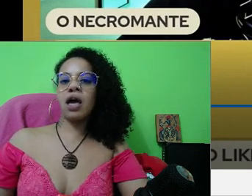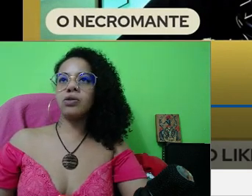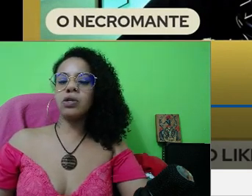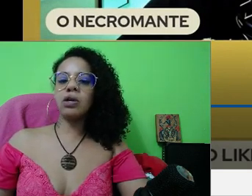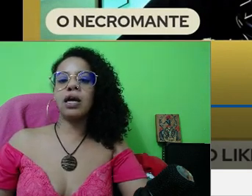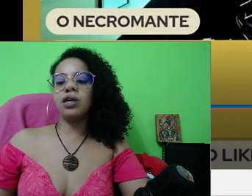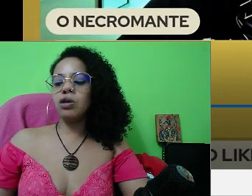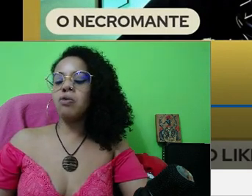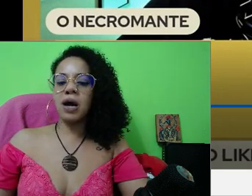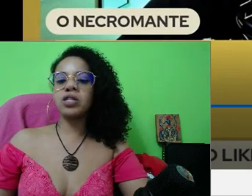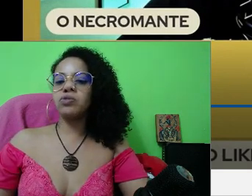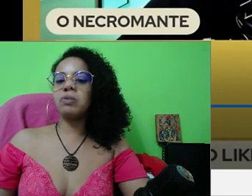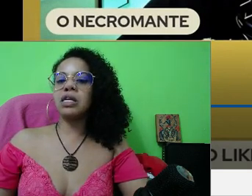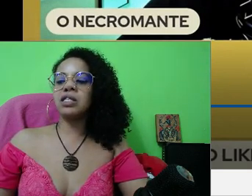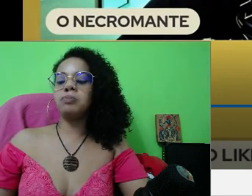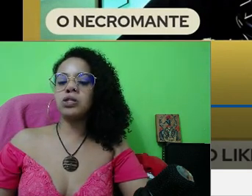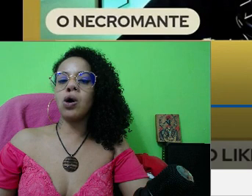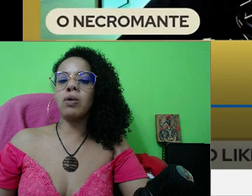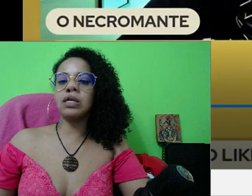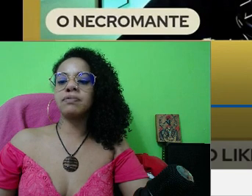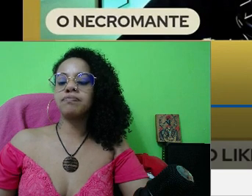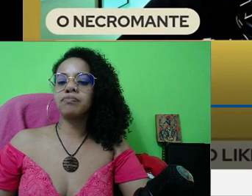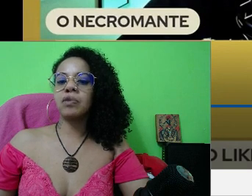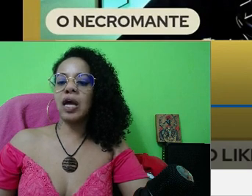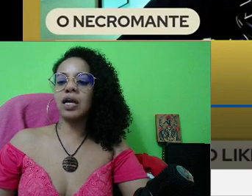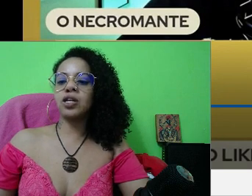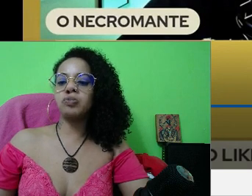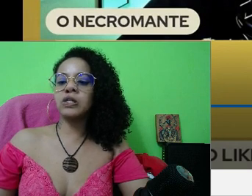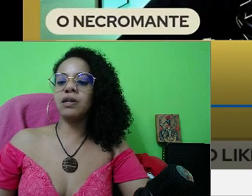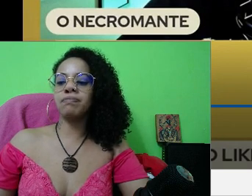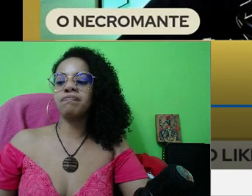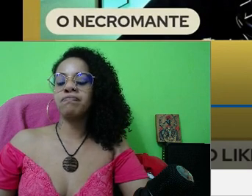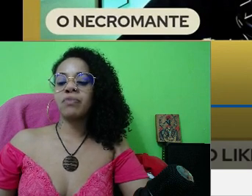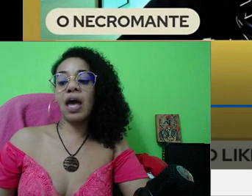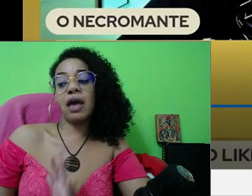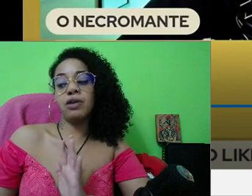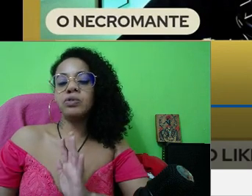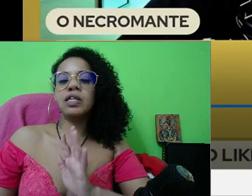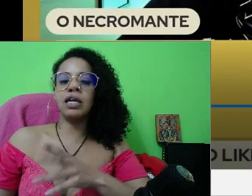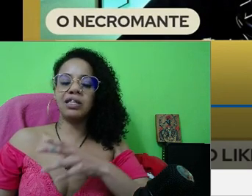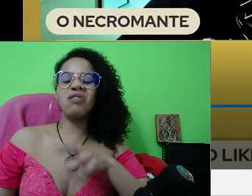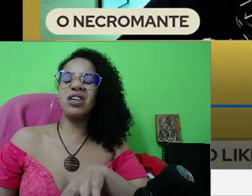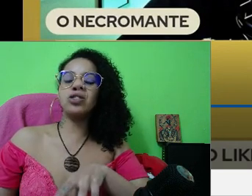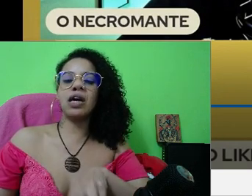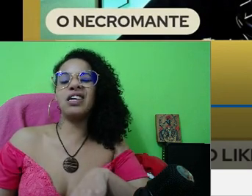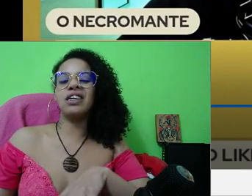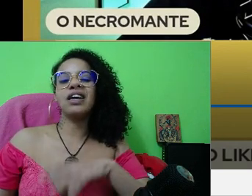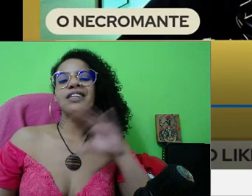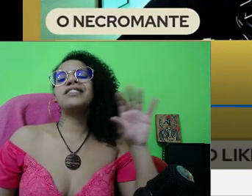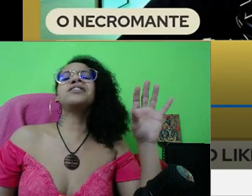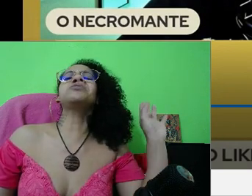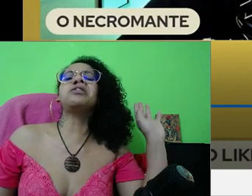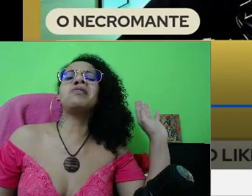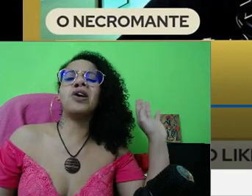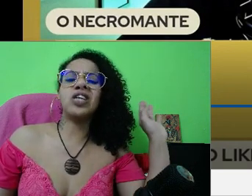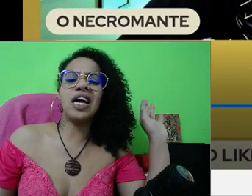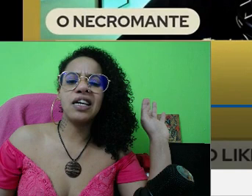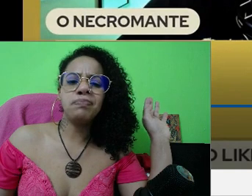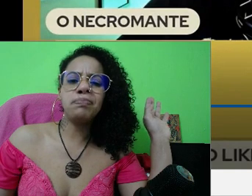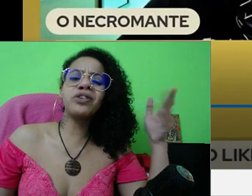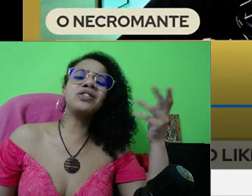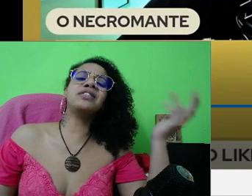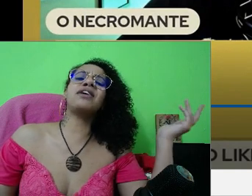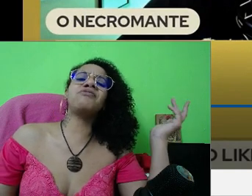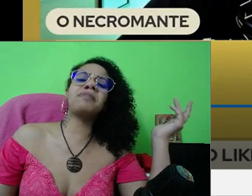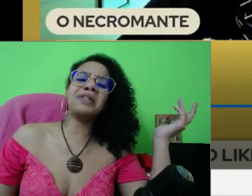rolou isso ai não sei o quê e o Marcos foi uma dessas pessoas né que tipo assim é não sei então isso aí vocês não se incomoda